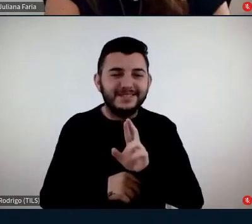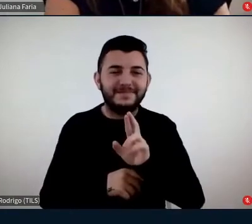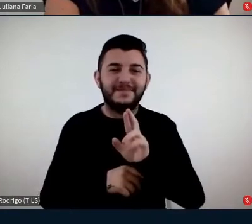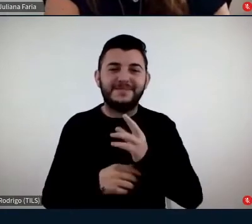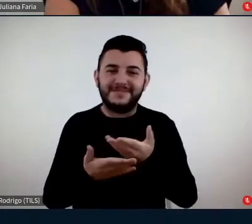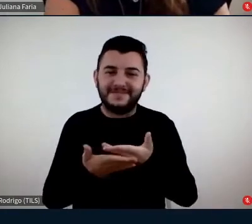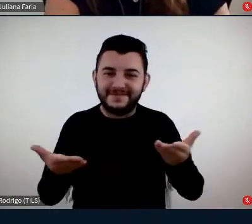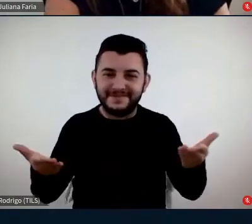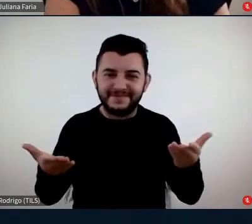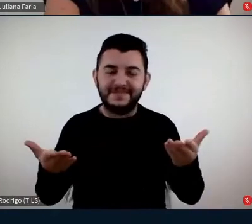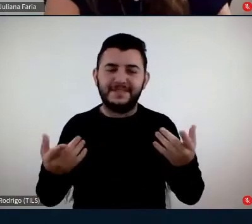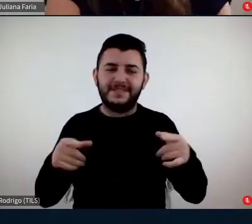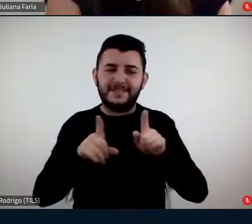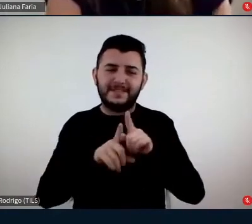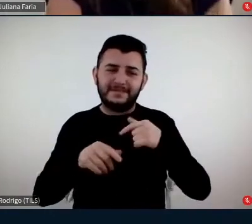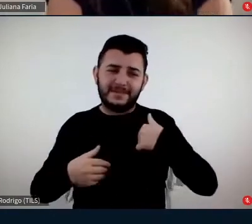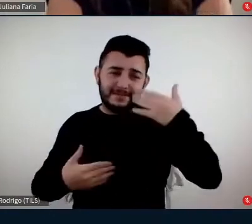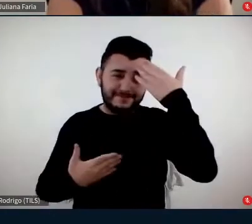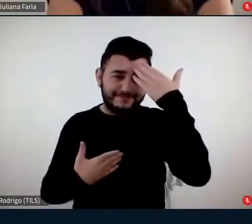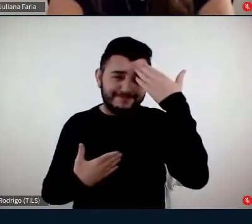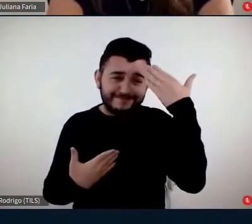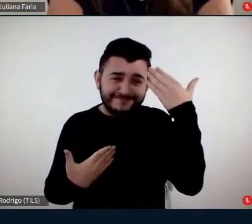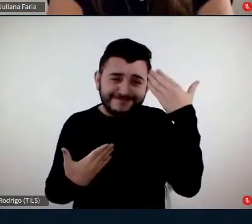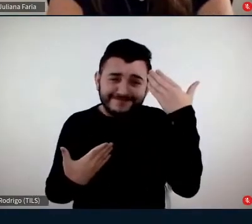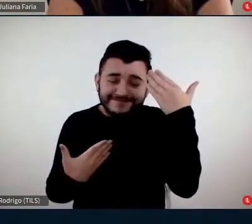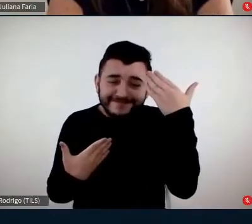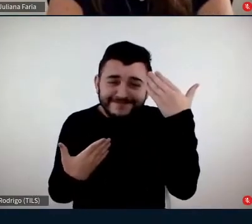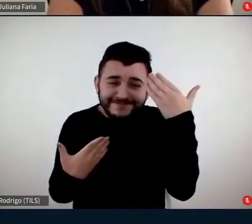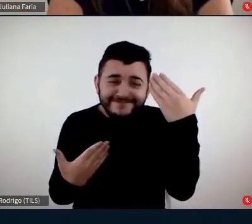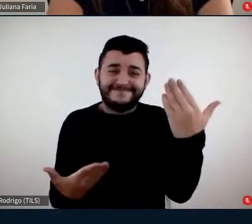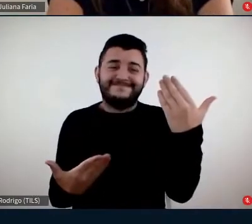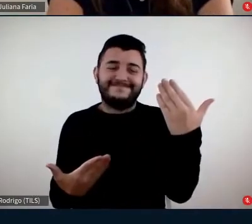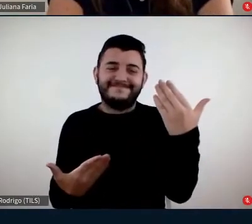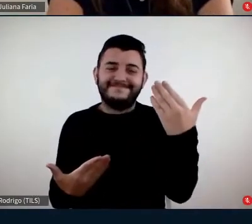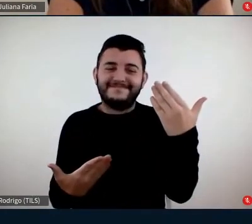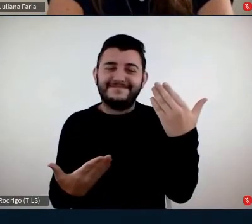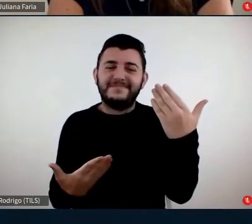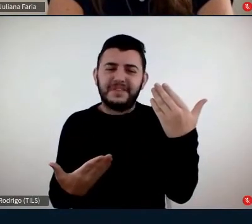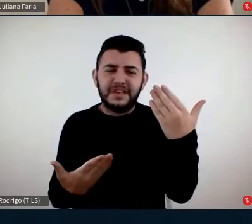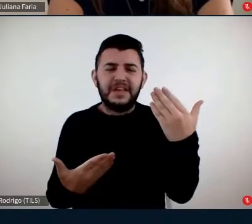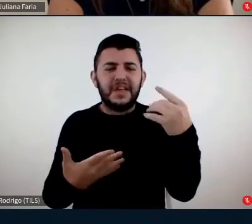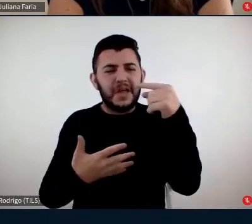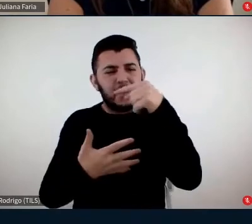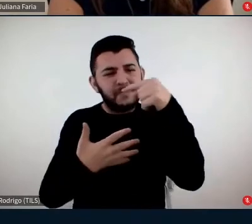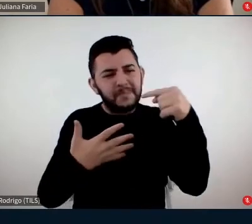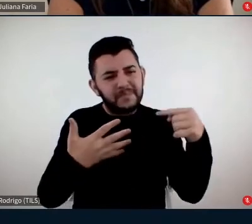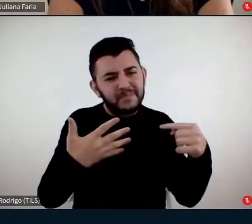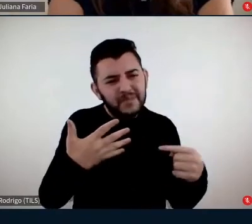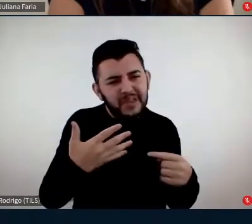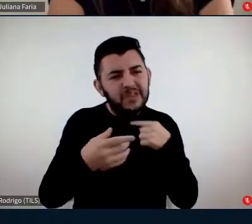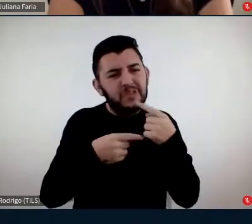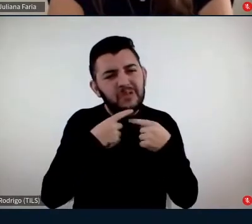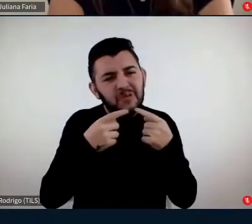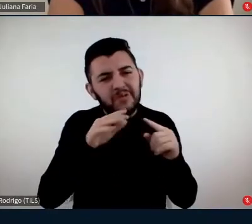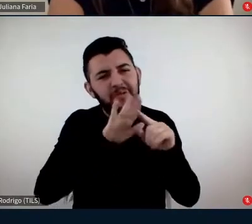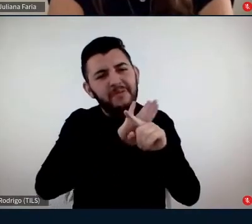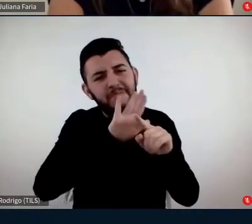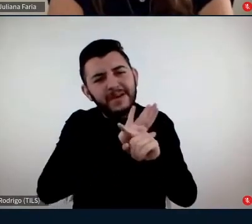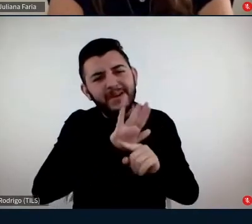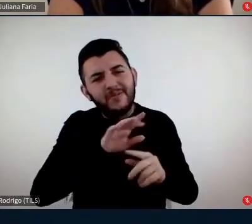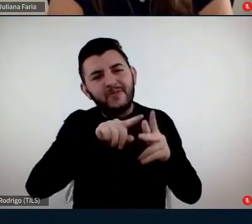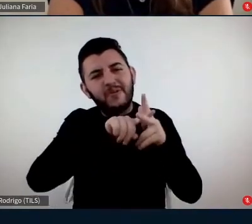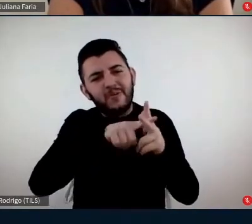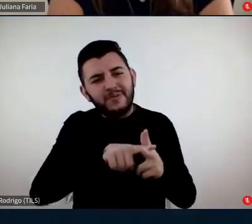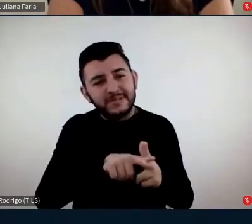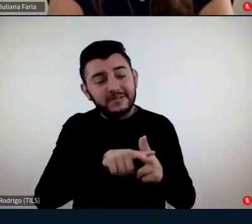e eu agradeço demais porque com certeza cada um dos apontamentos, eles não são só importantes,